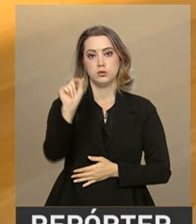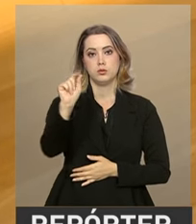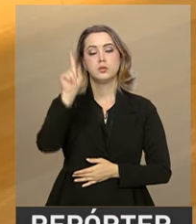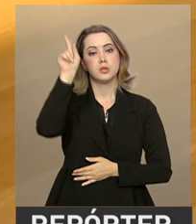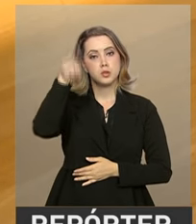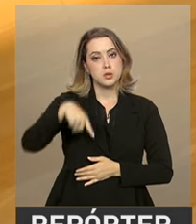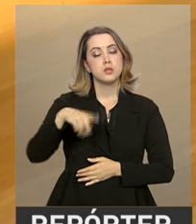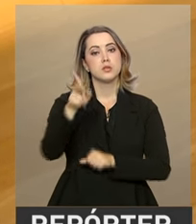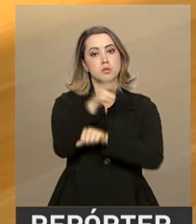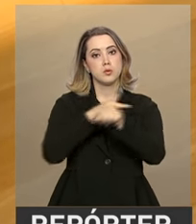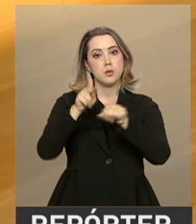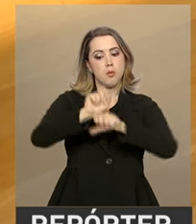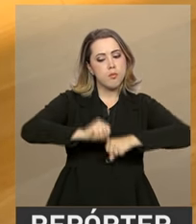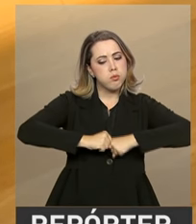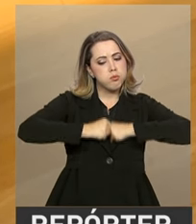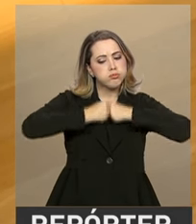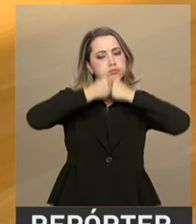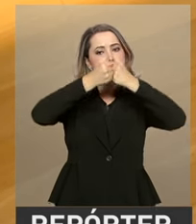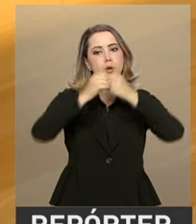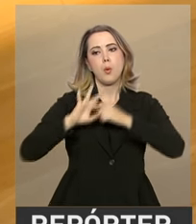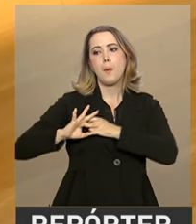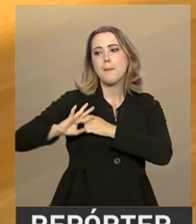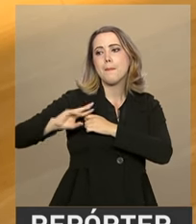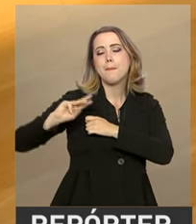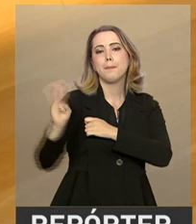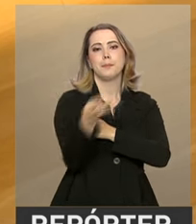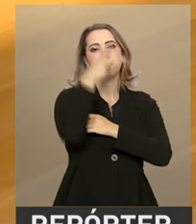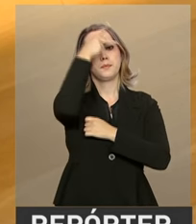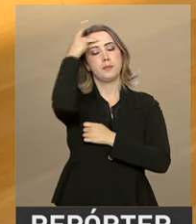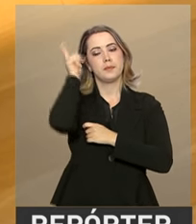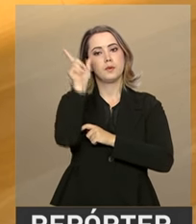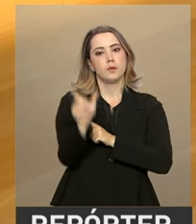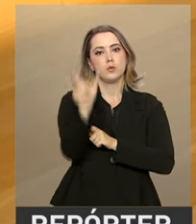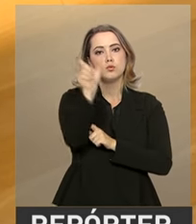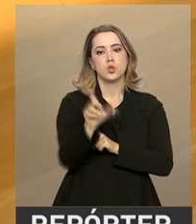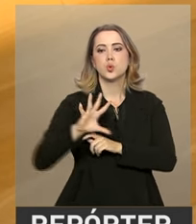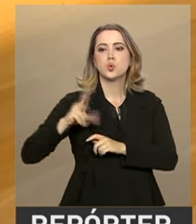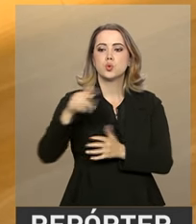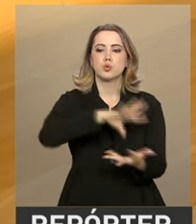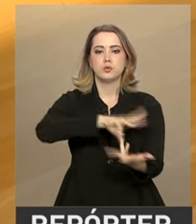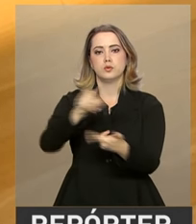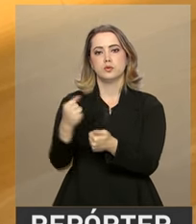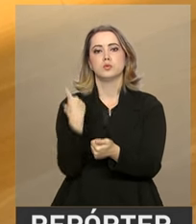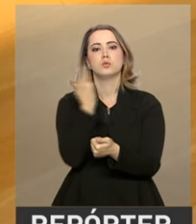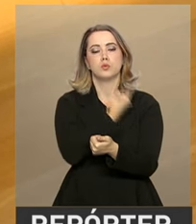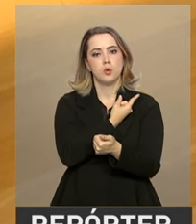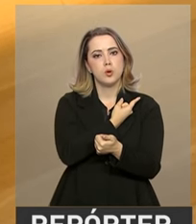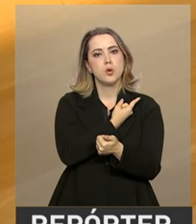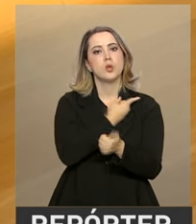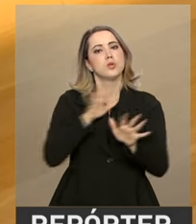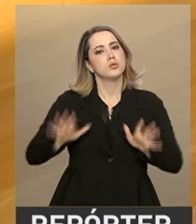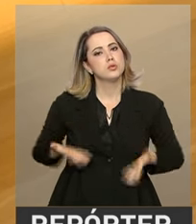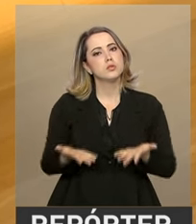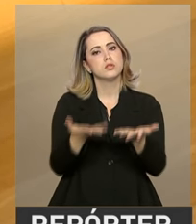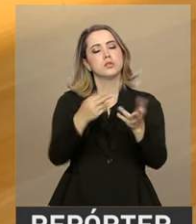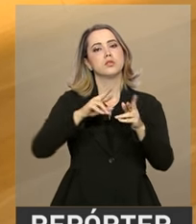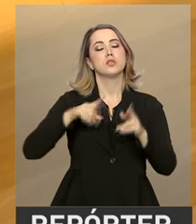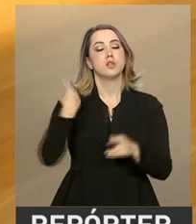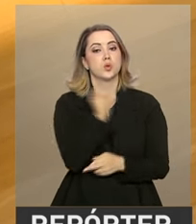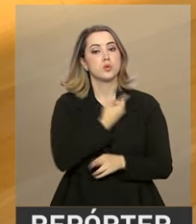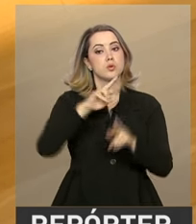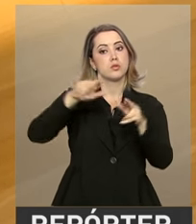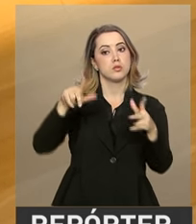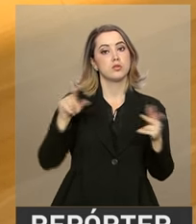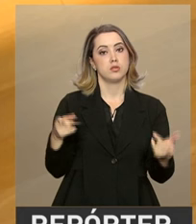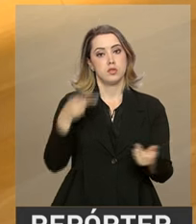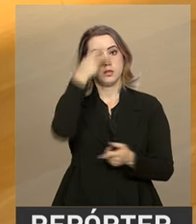um país que se ergueu com a força de milhões de pessoas de todos os continentes. Valorizamos nossa diversidade. Os imigrantes deram